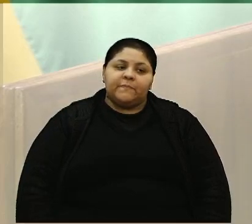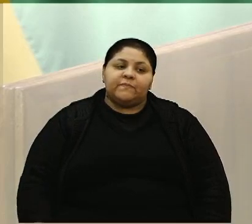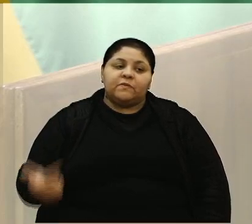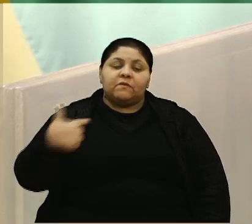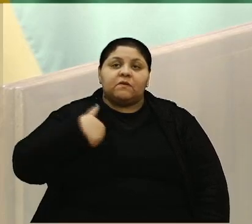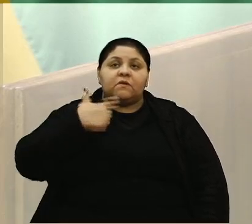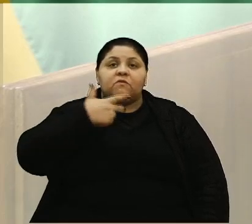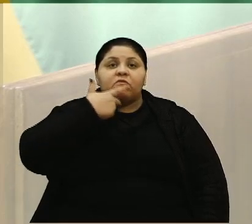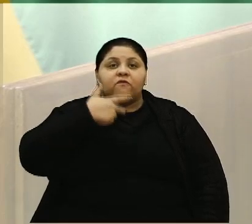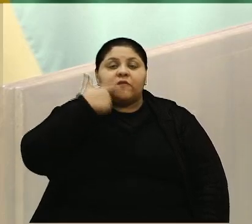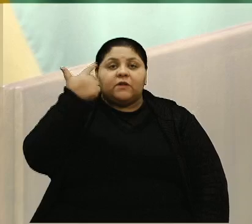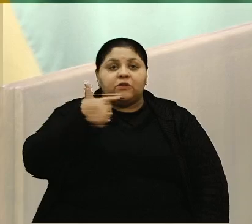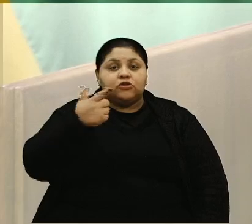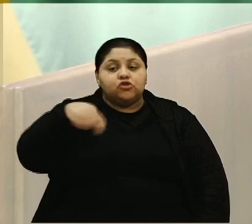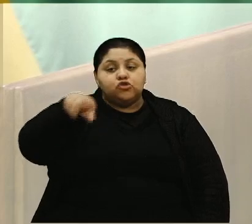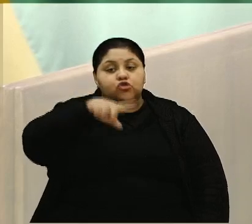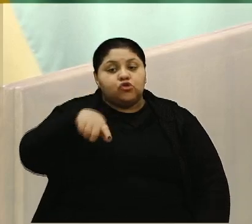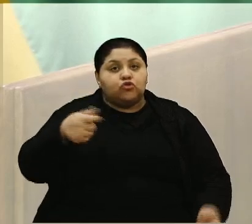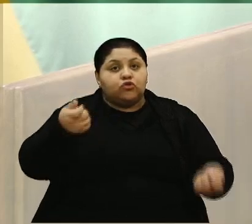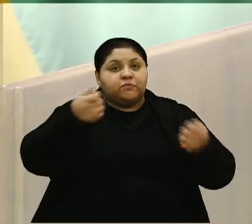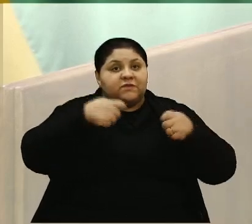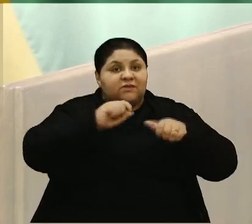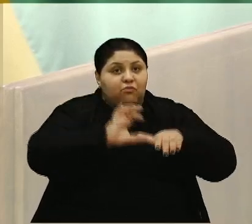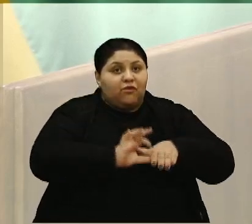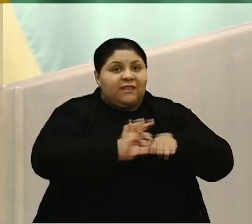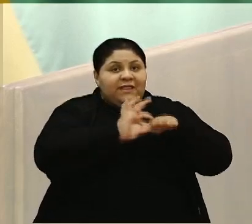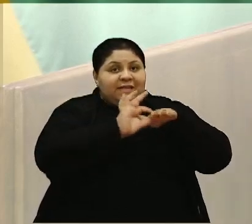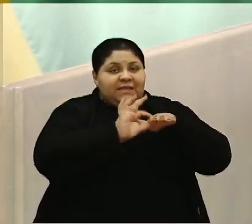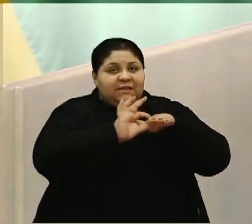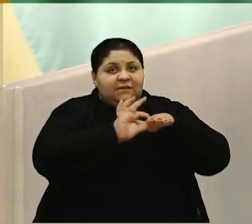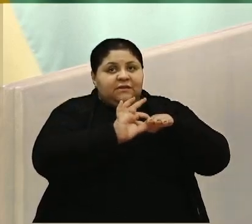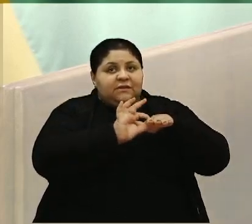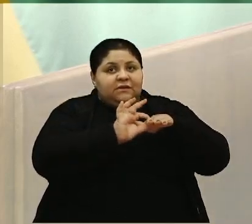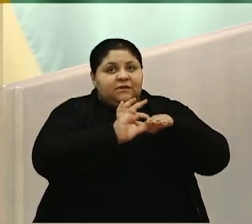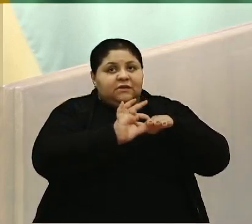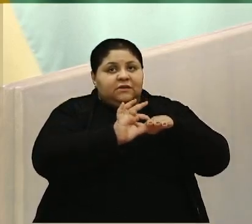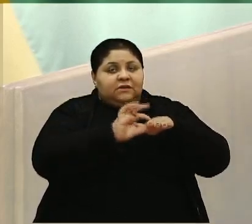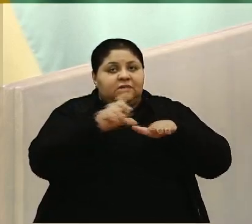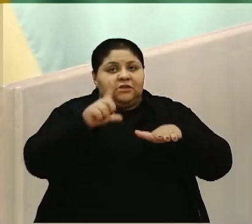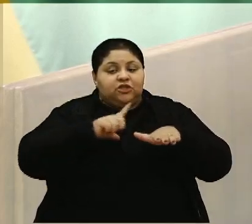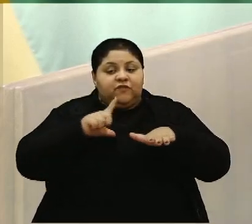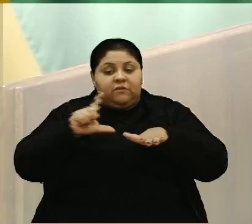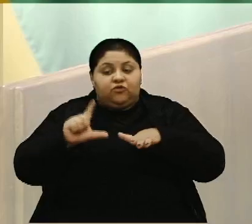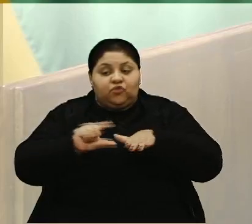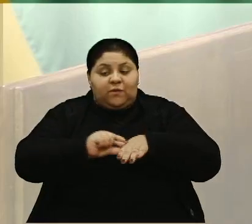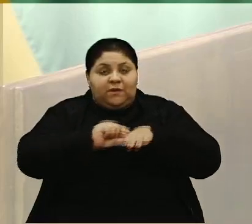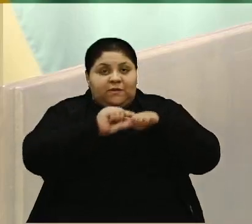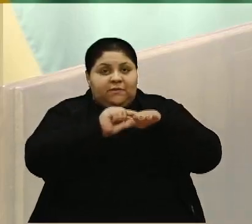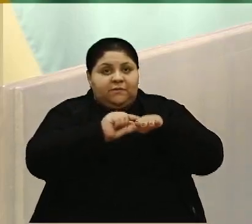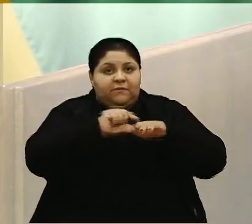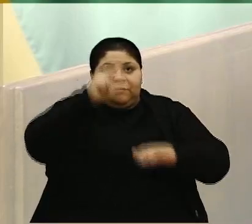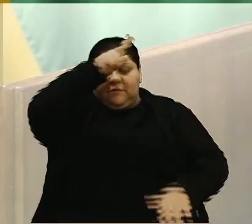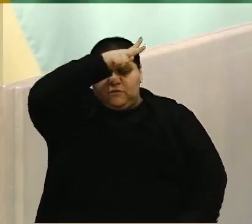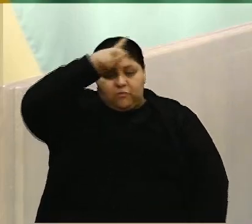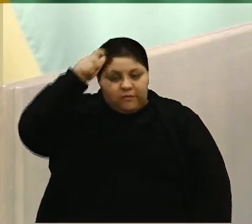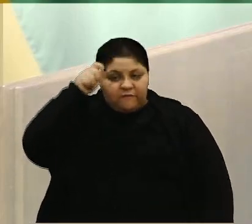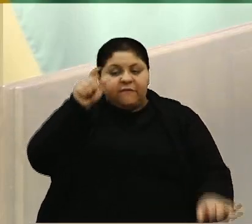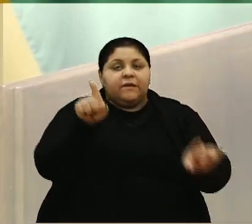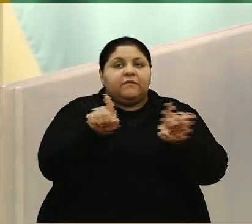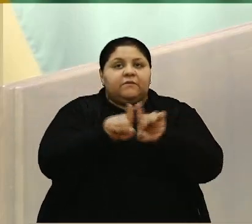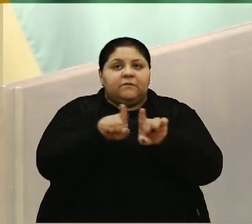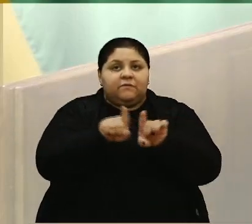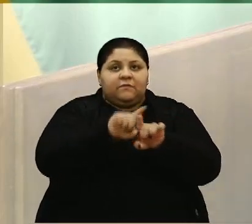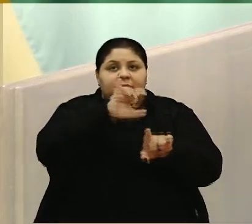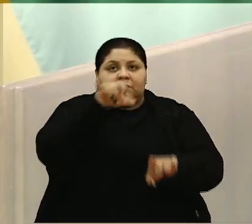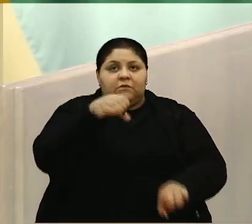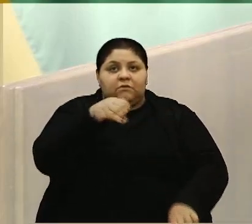reitero que nós precisamos, líder, porque nós estivemos com as lideranças, o prefeito esteve lá, o João